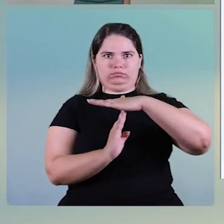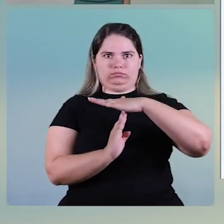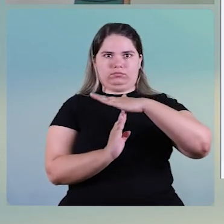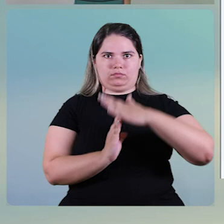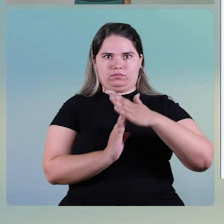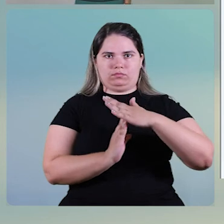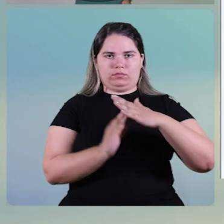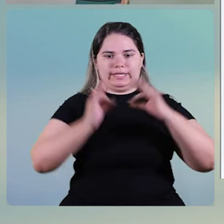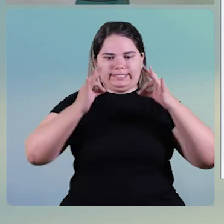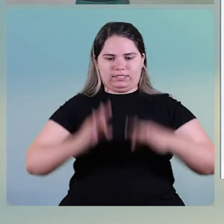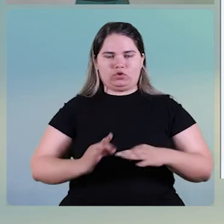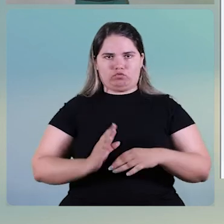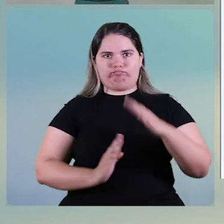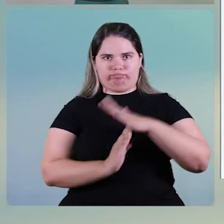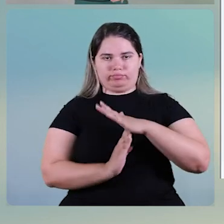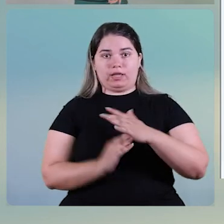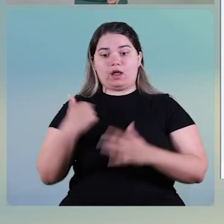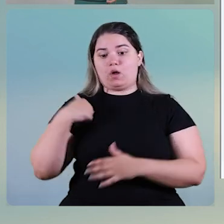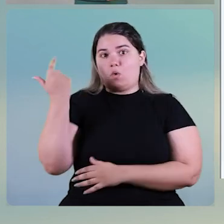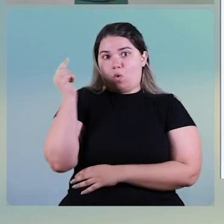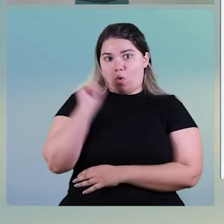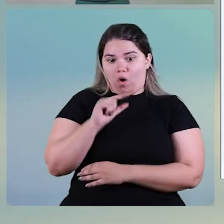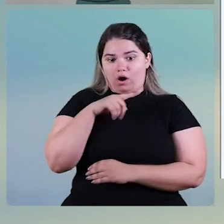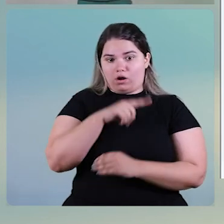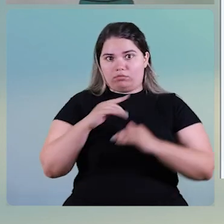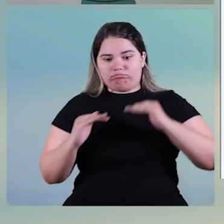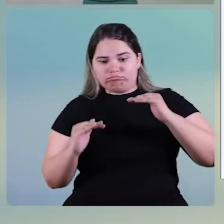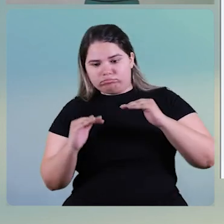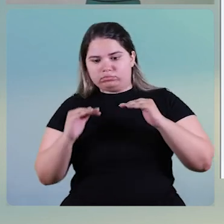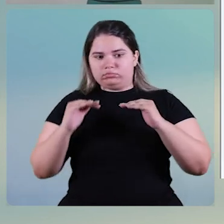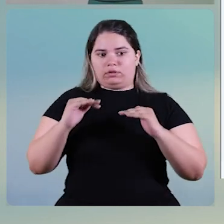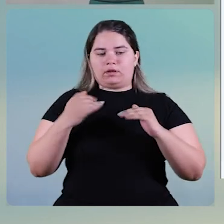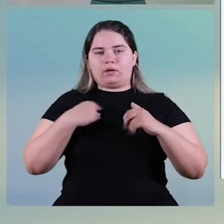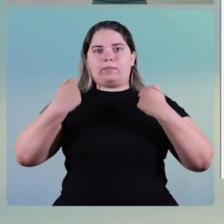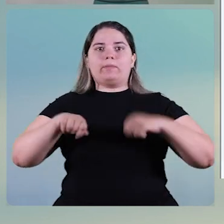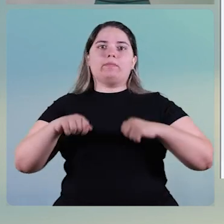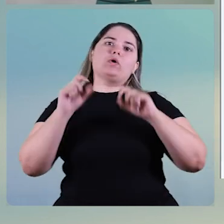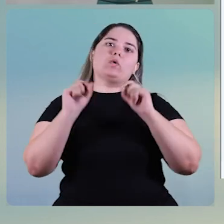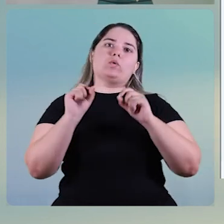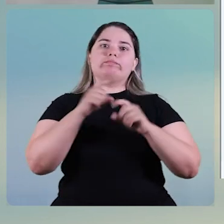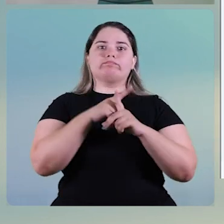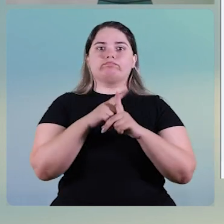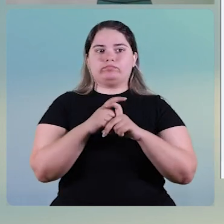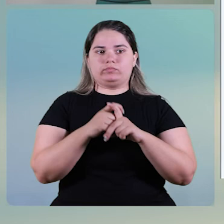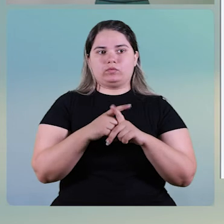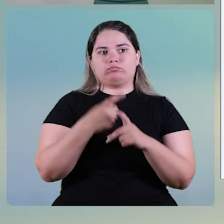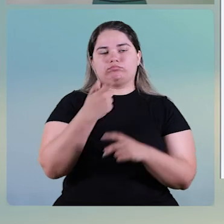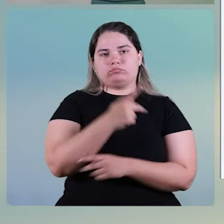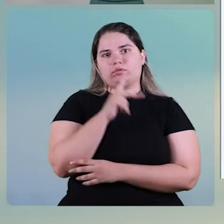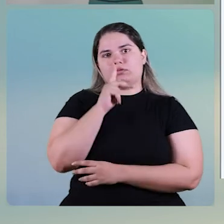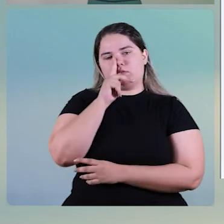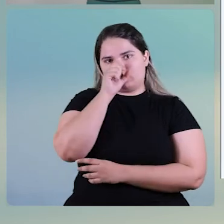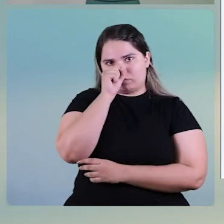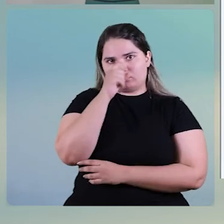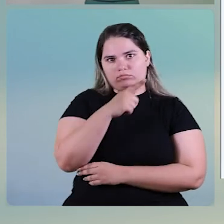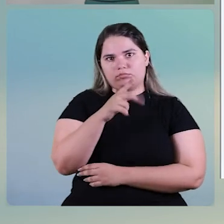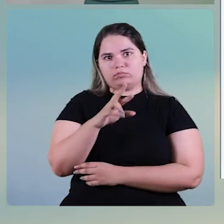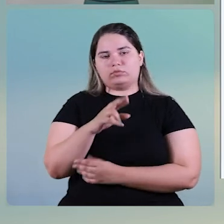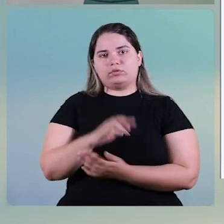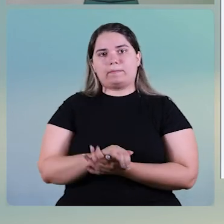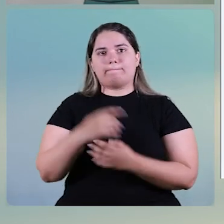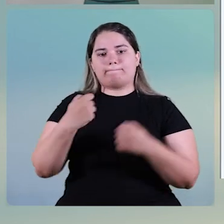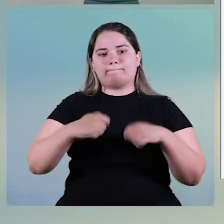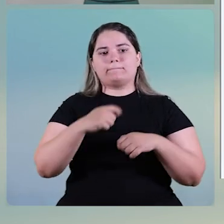tá? E para que ela fique em equilíbrio, basta que o produto da força de resistência pelo braço da